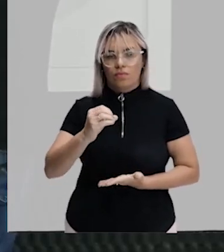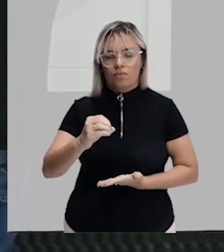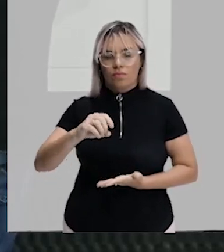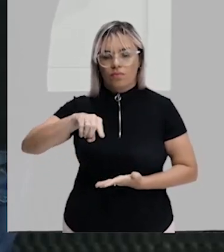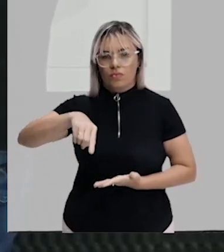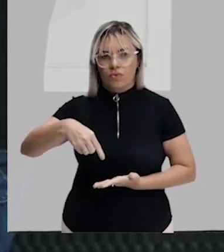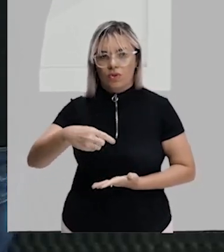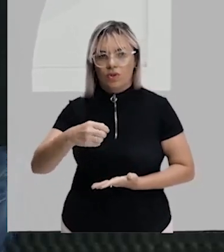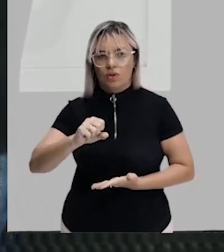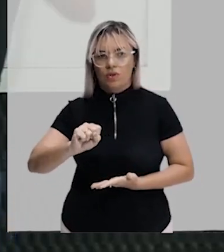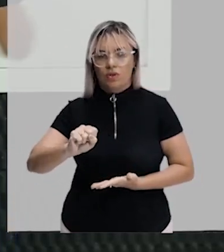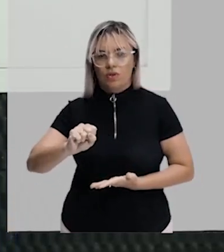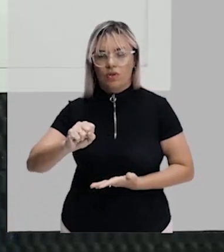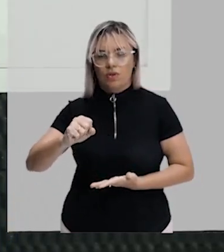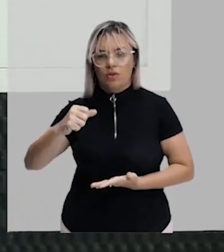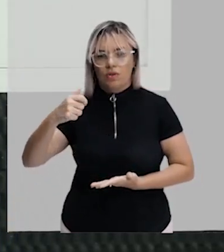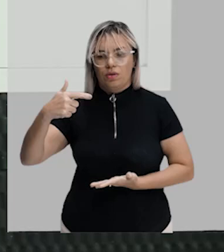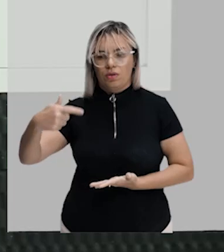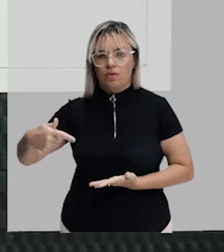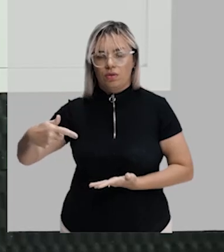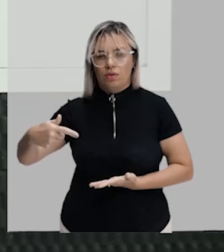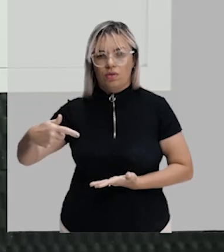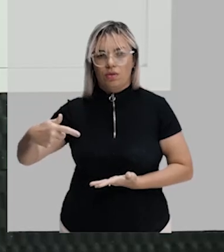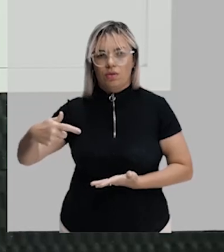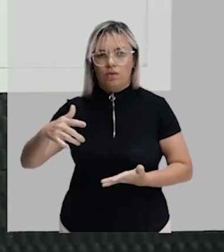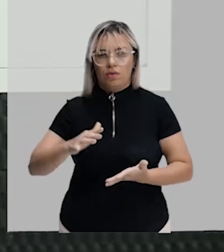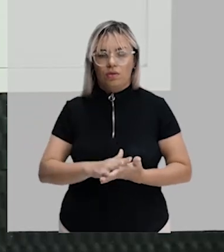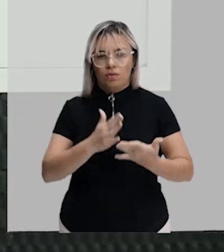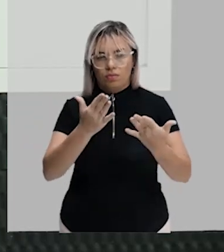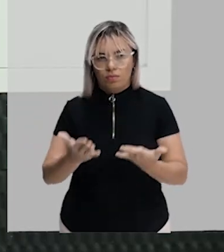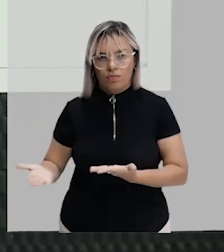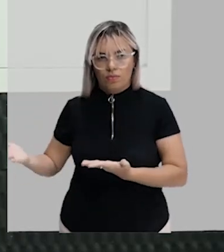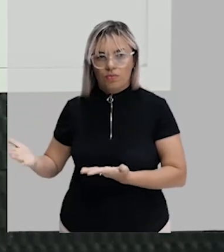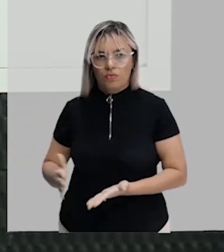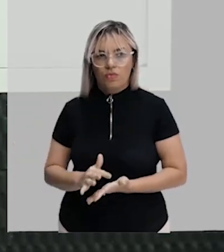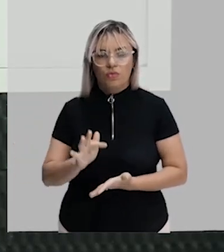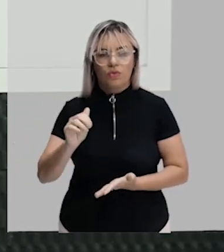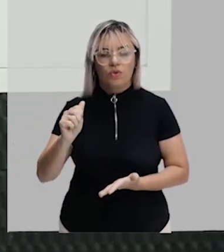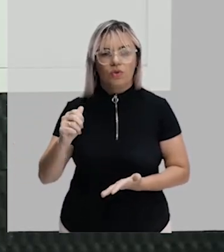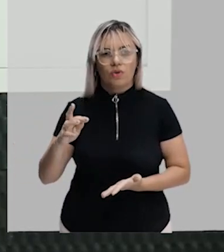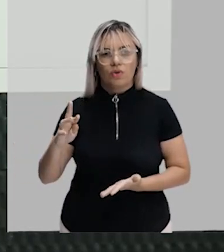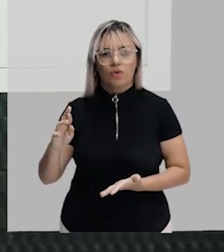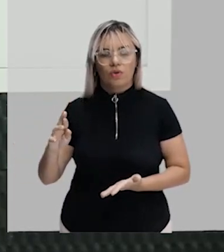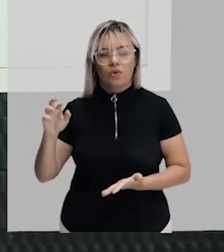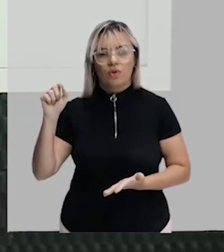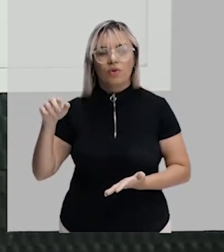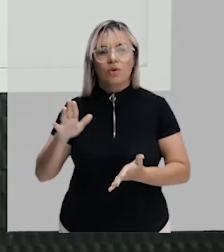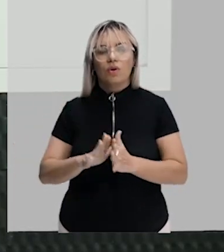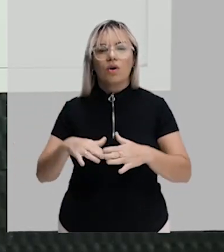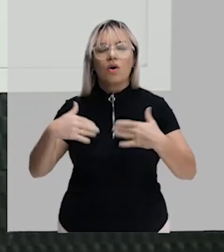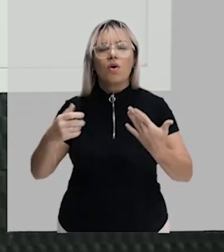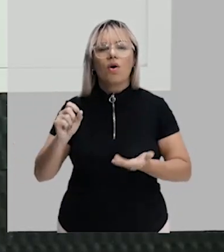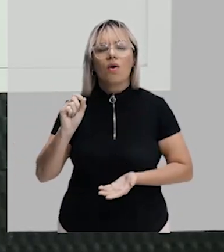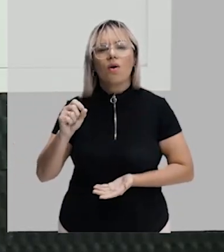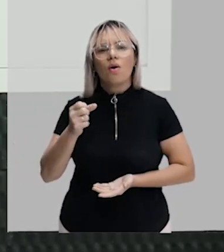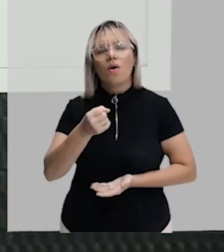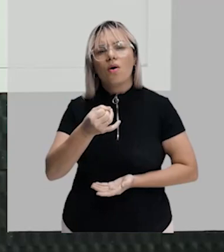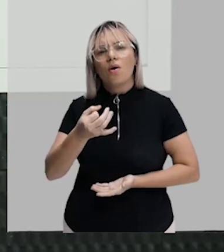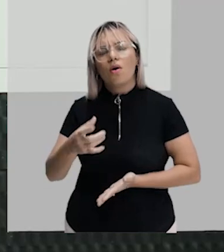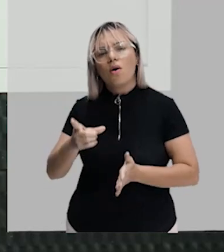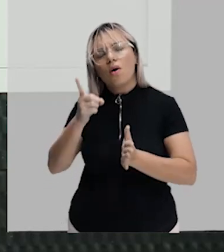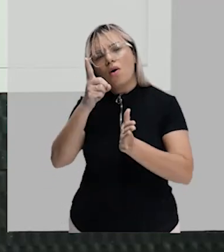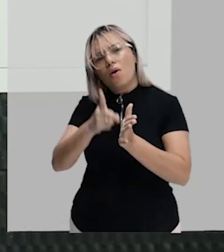0,87. Então, turma, 0,87 foi o fator. E aí, turma, de quanto foi esse